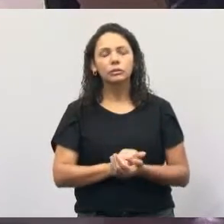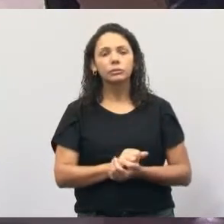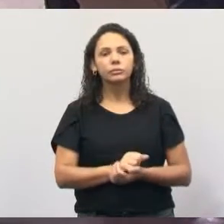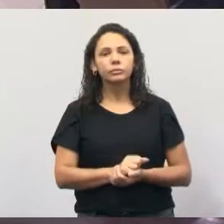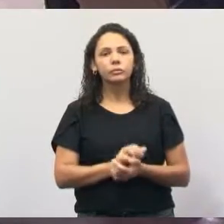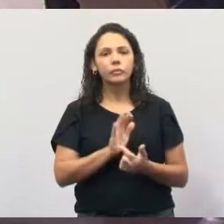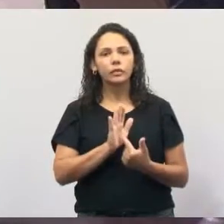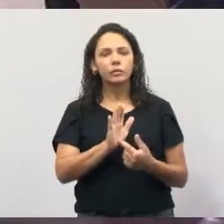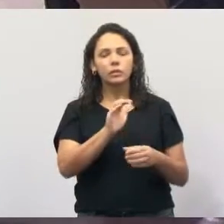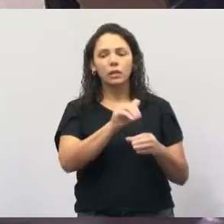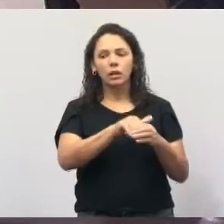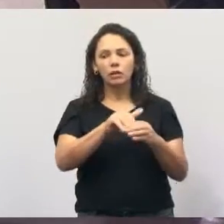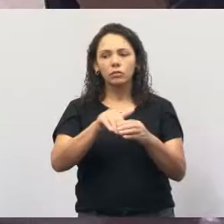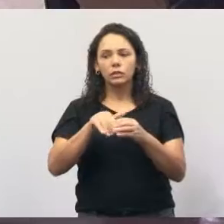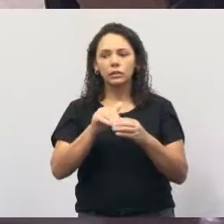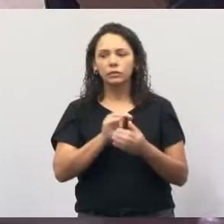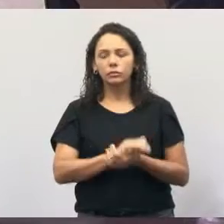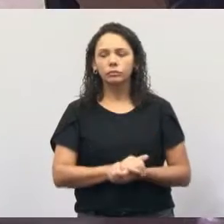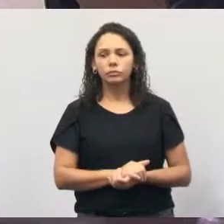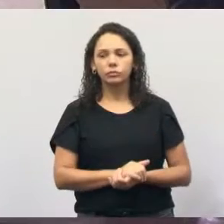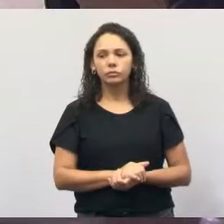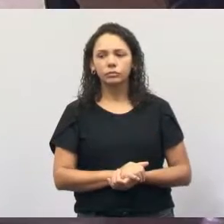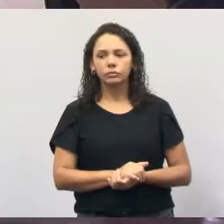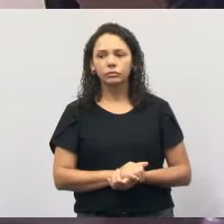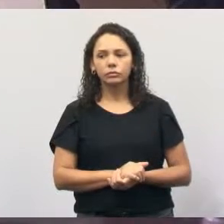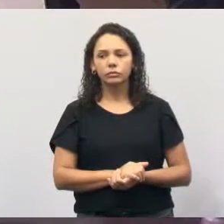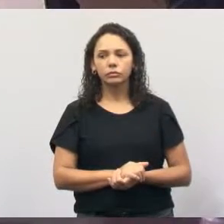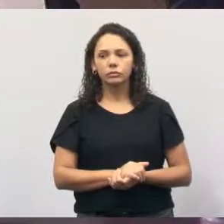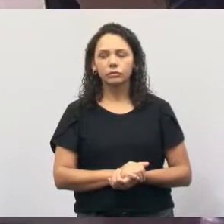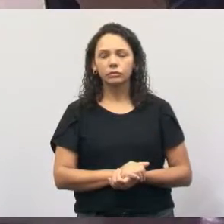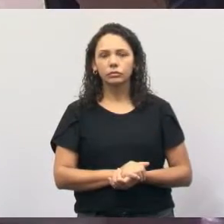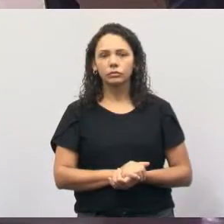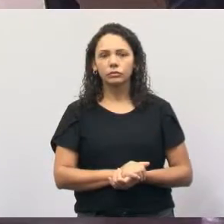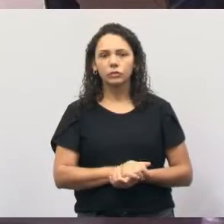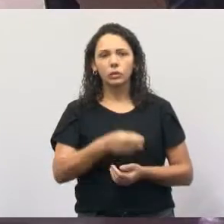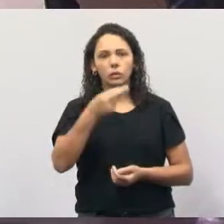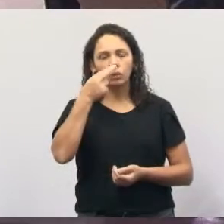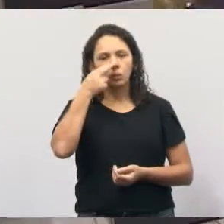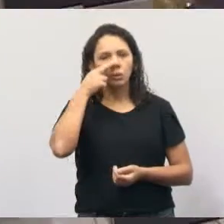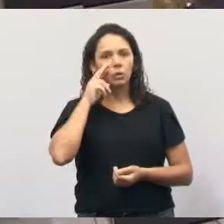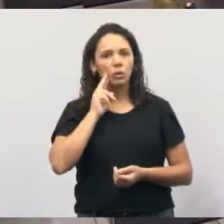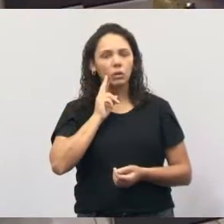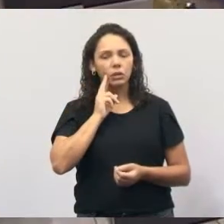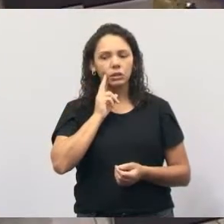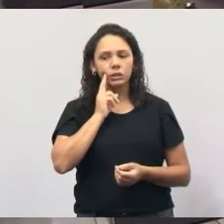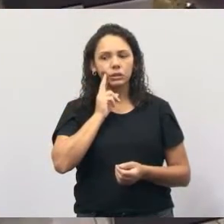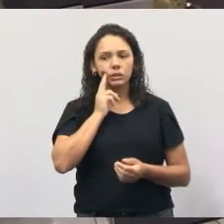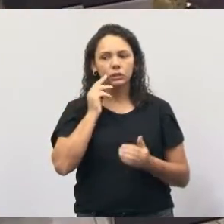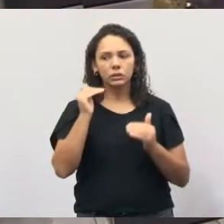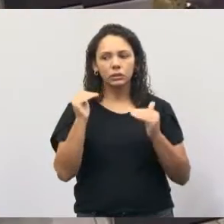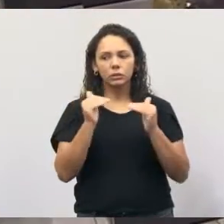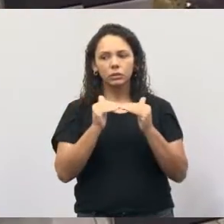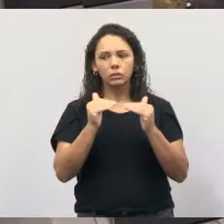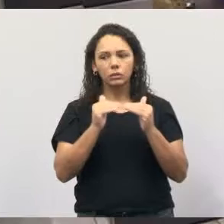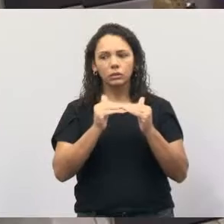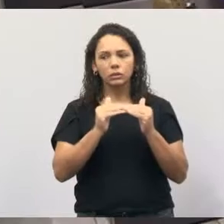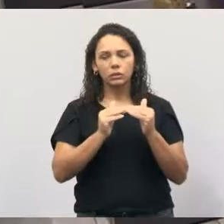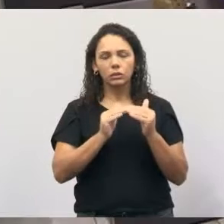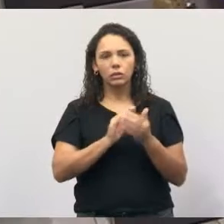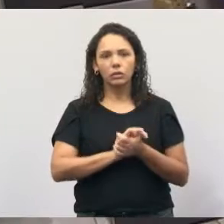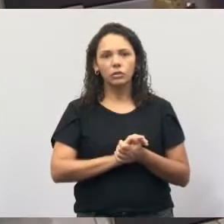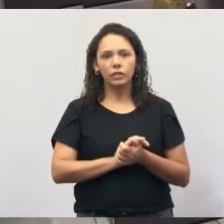forma regimental. Como vota o vereador Dr. Rodrigo Salomão? Favorável. Como vota o vereador Rogério